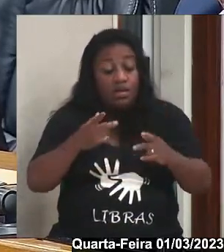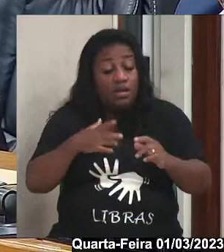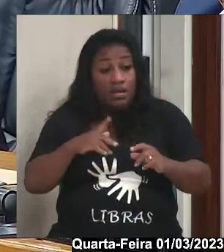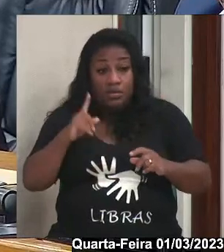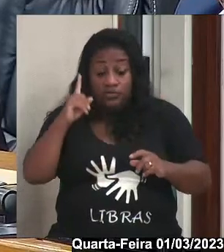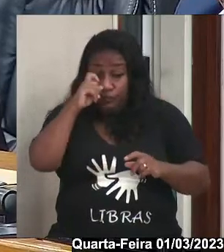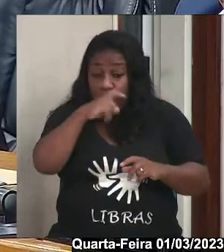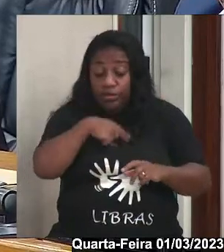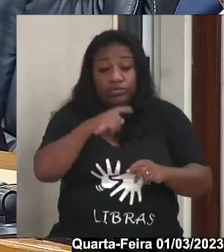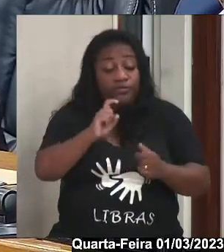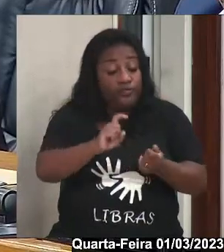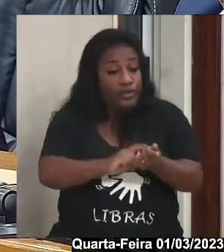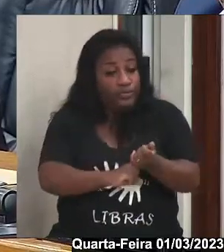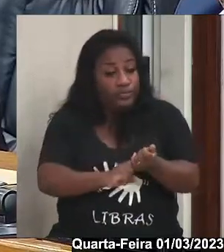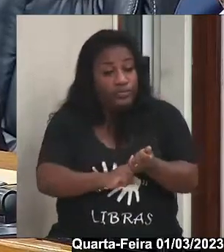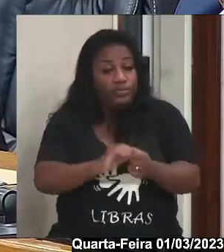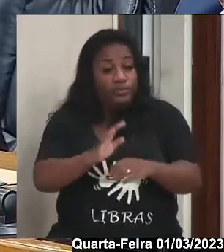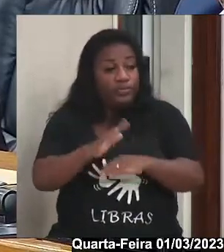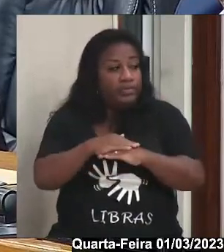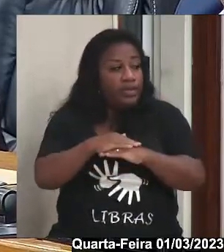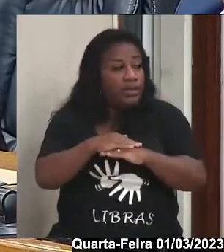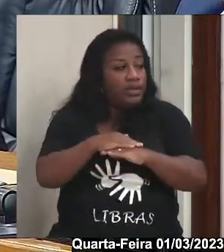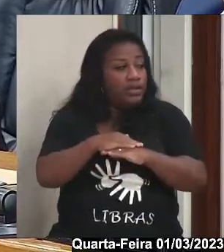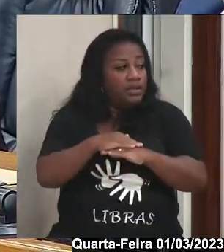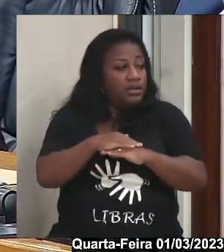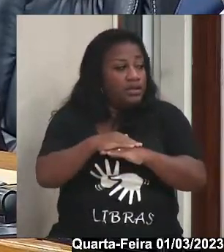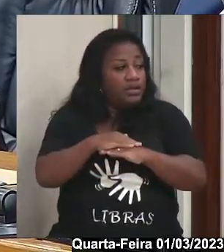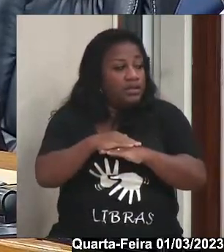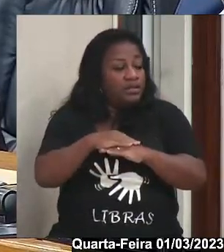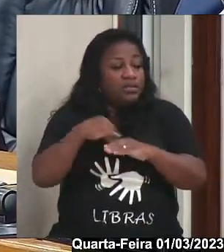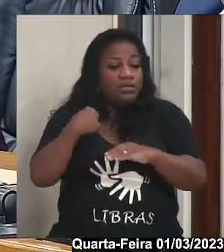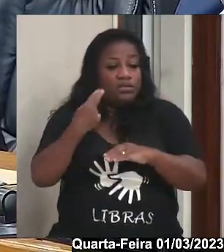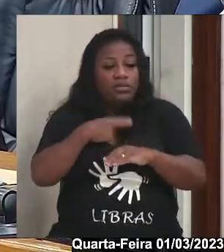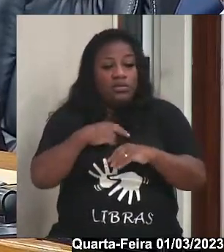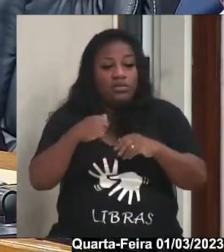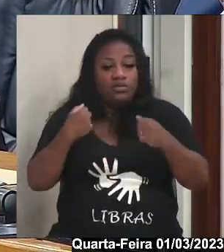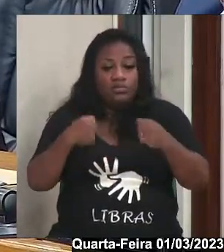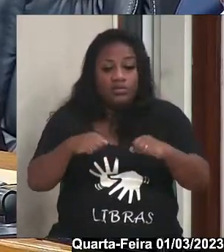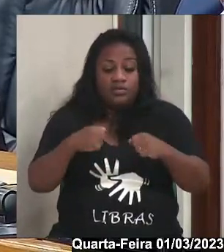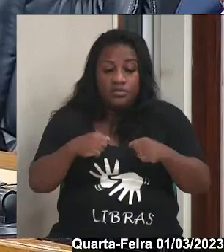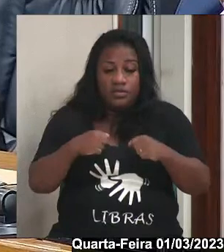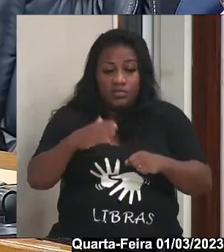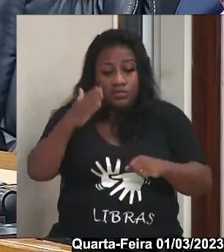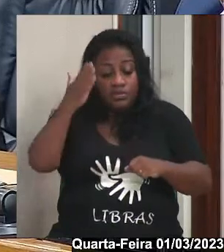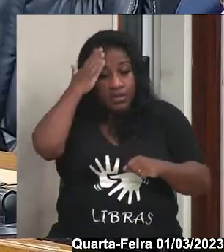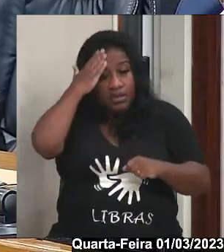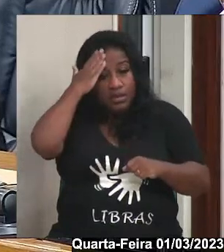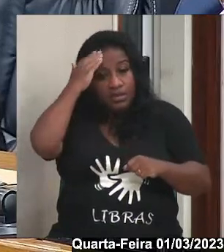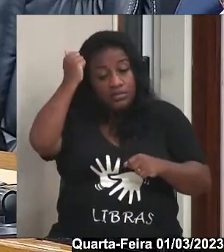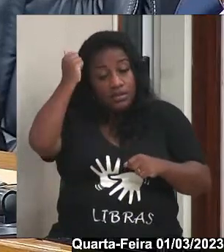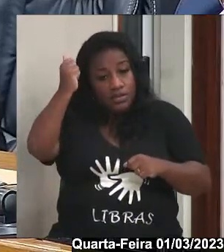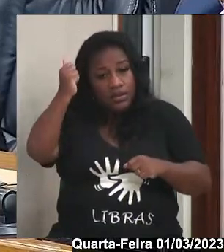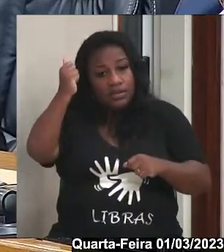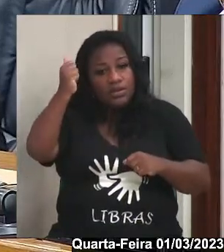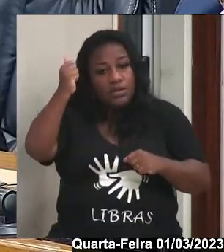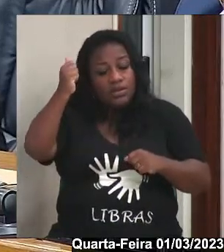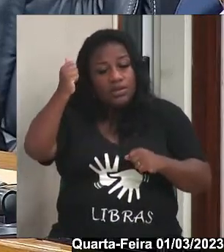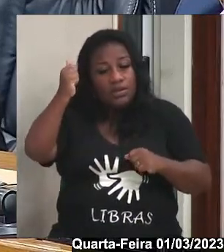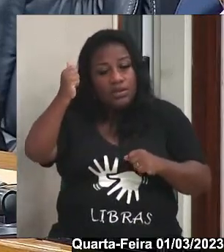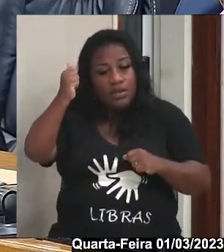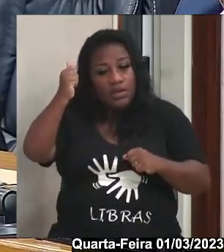vida ficar irritado, né? Mas a gente tem que ter discernimento, pedir a Deus